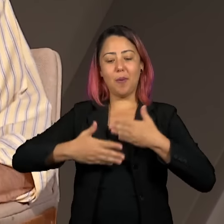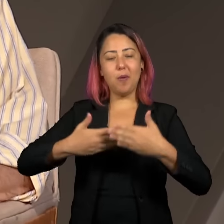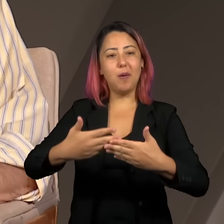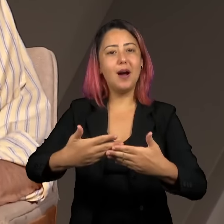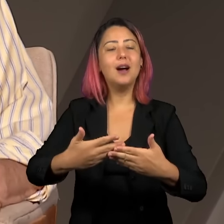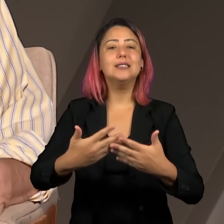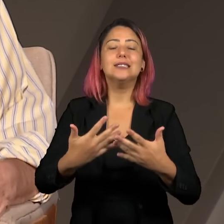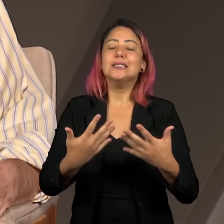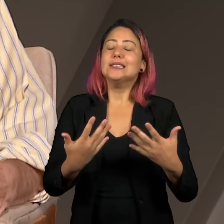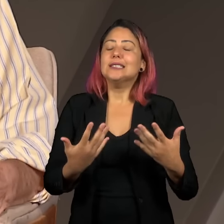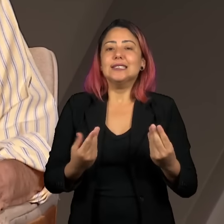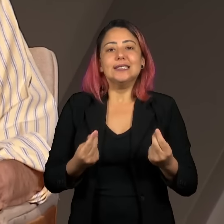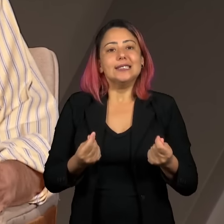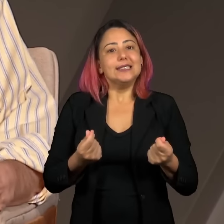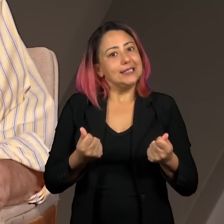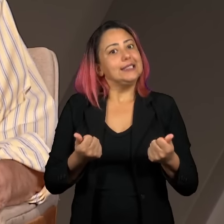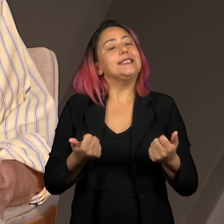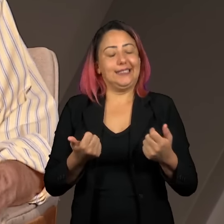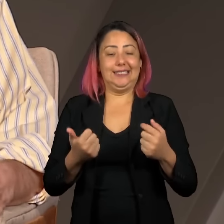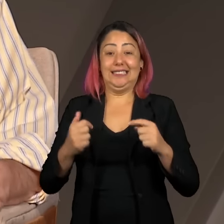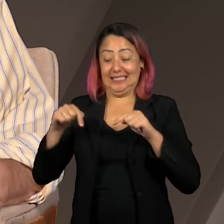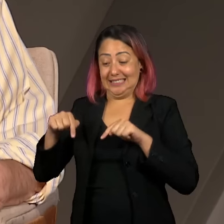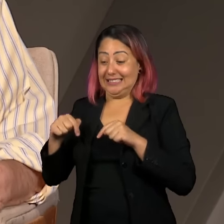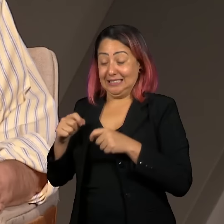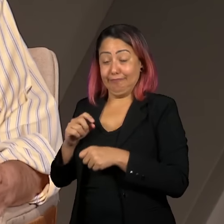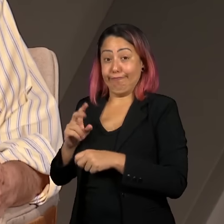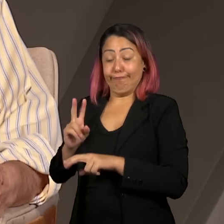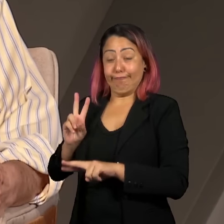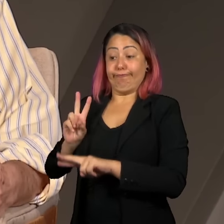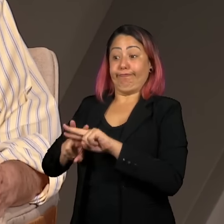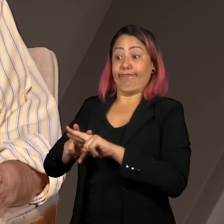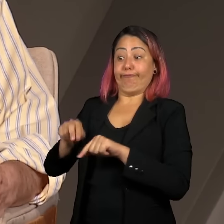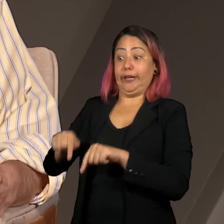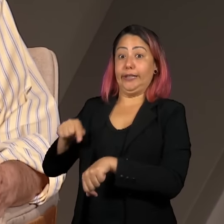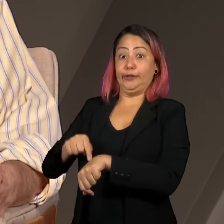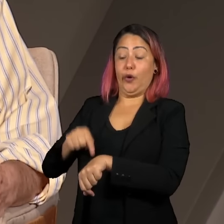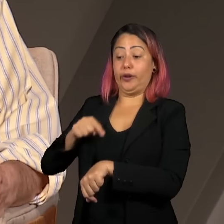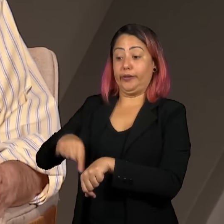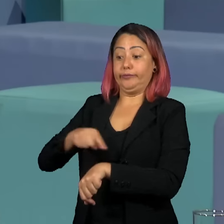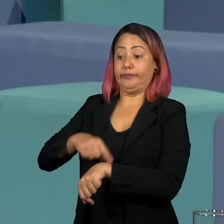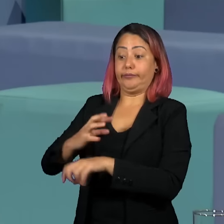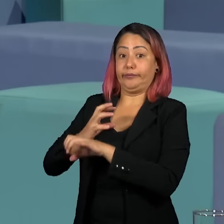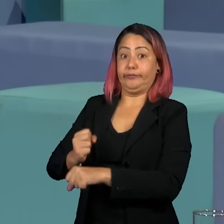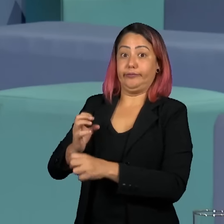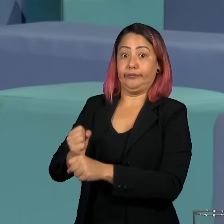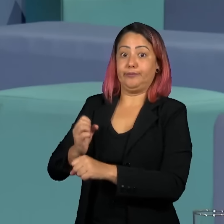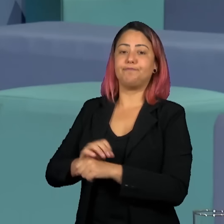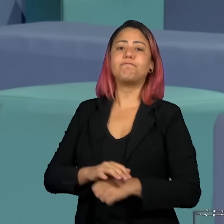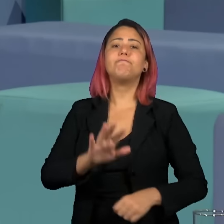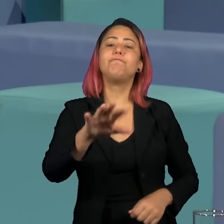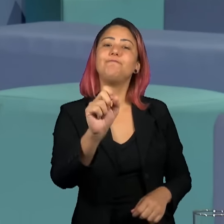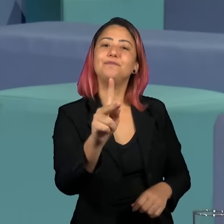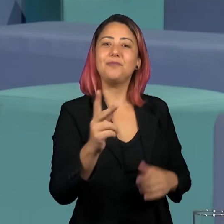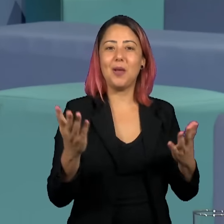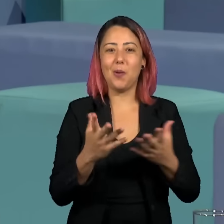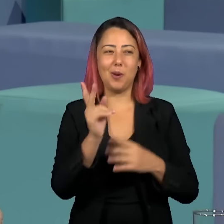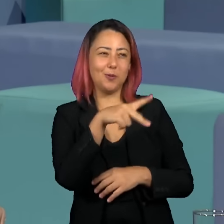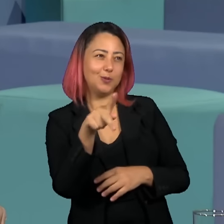etc é um salto olha vai demorar agora Professor